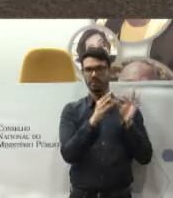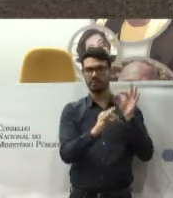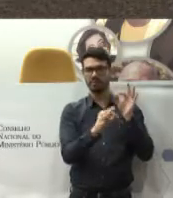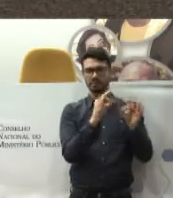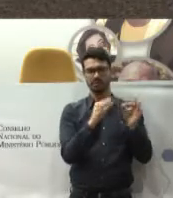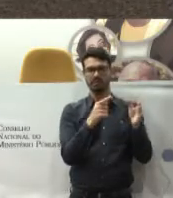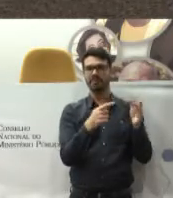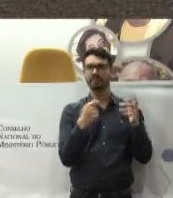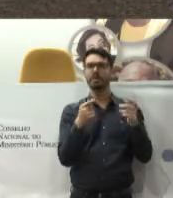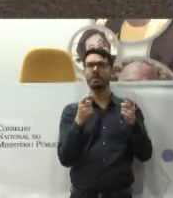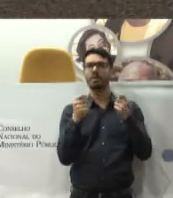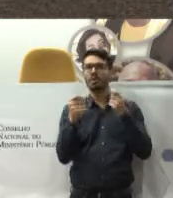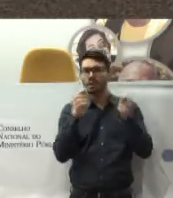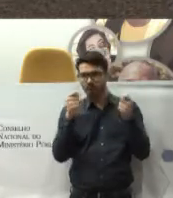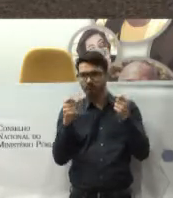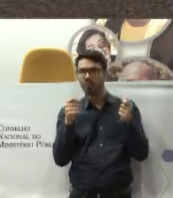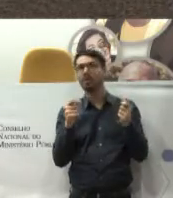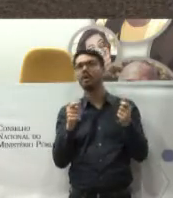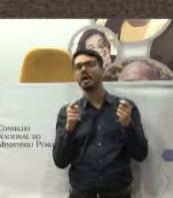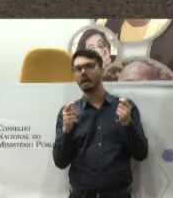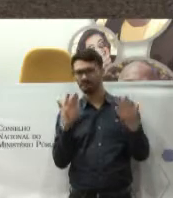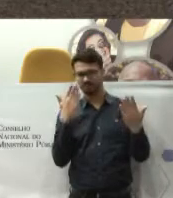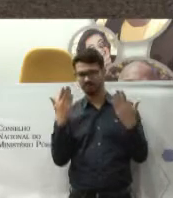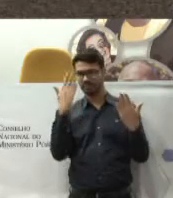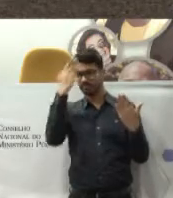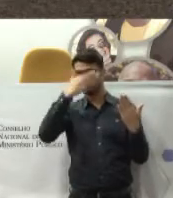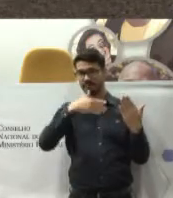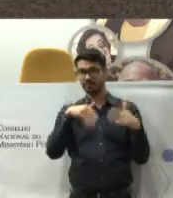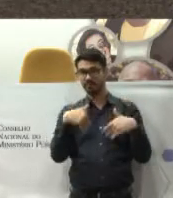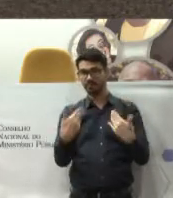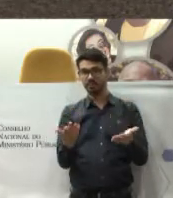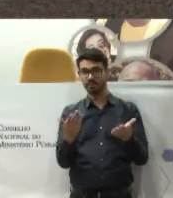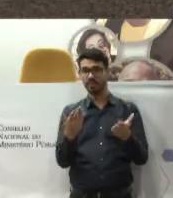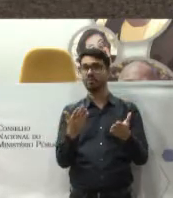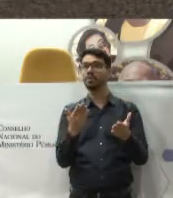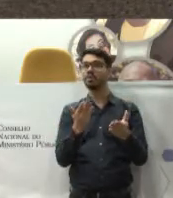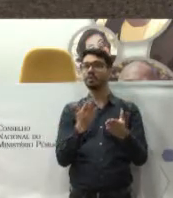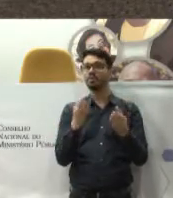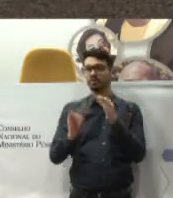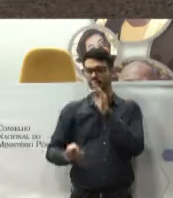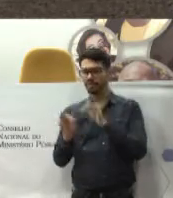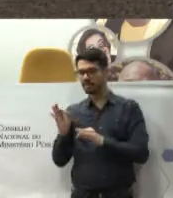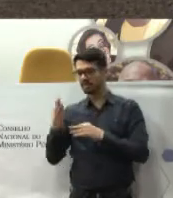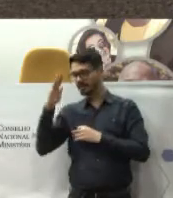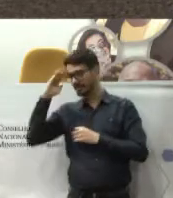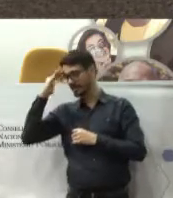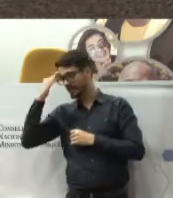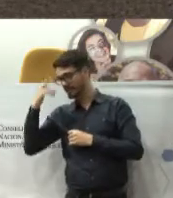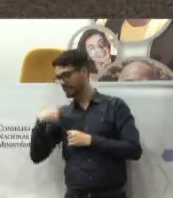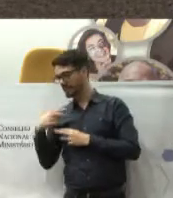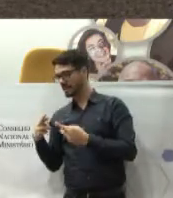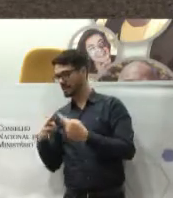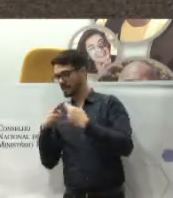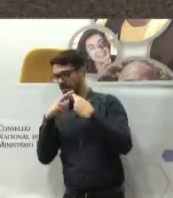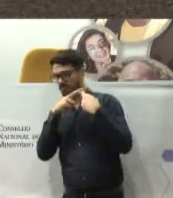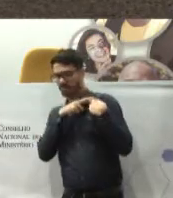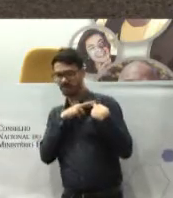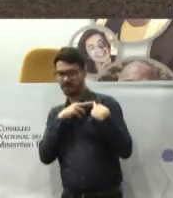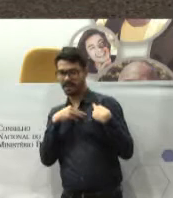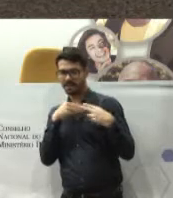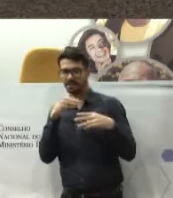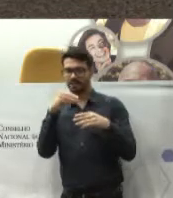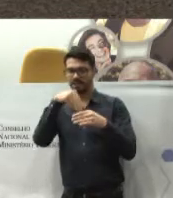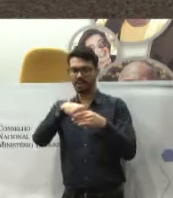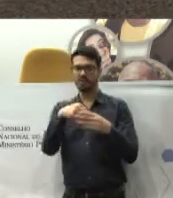A legitimidade das decisões acontece quando o judiciário entende o seu lugar no processo. Entende,